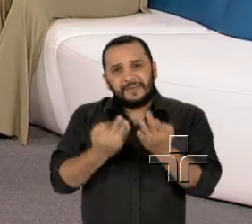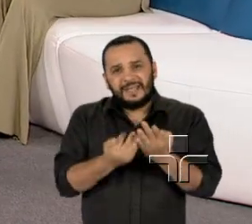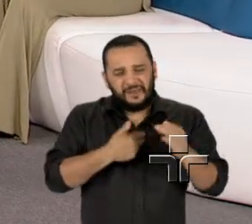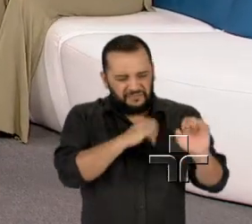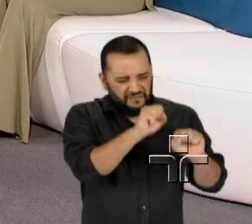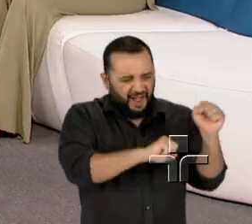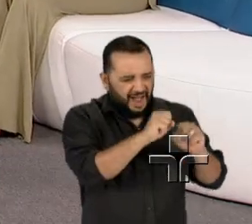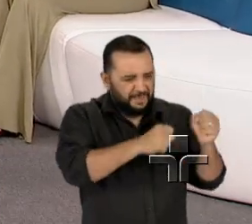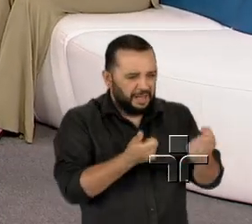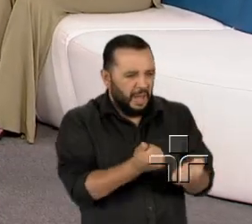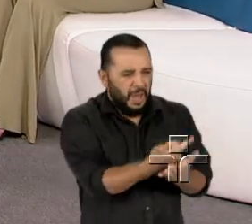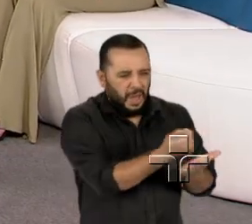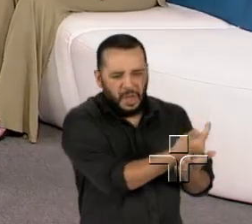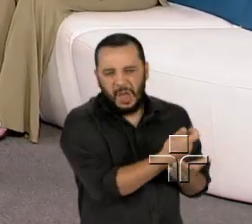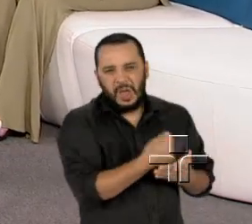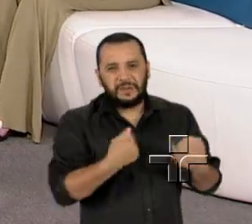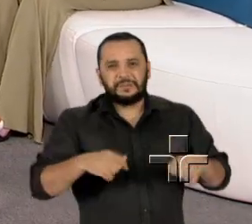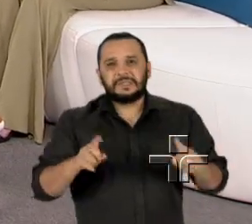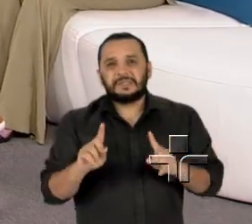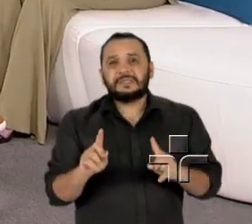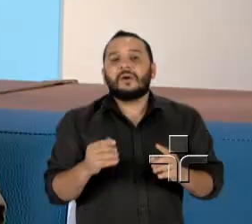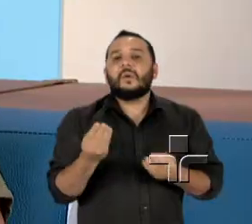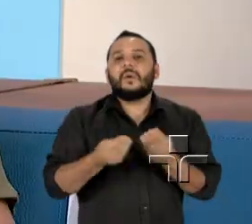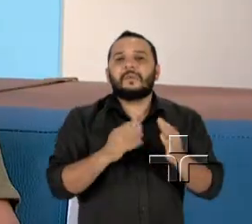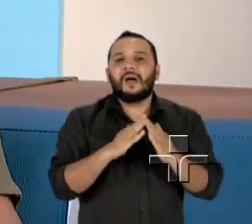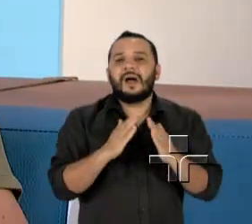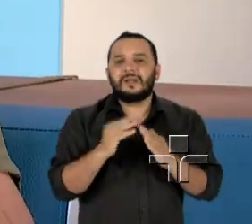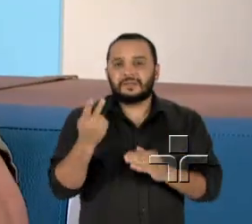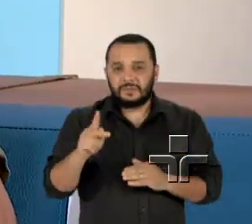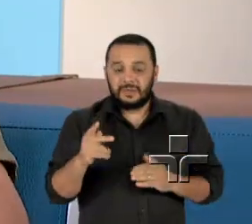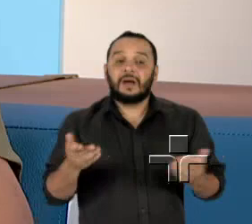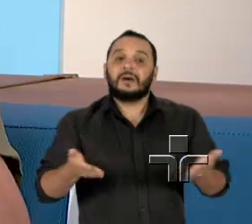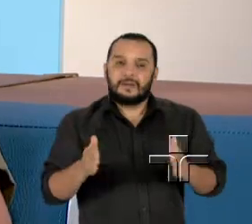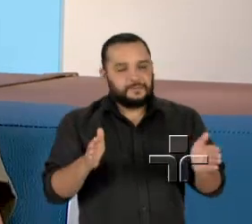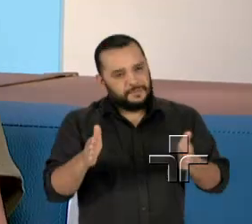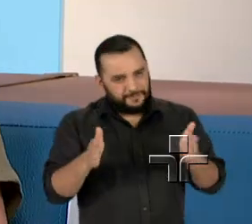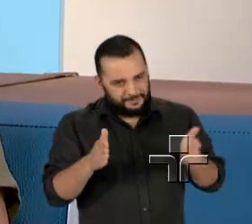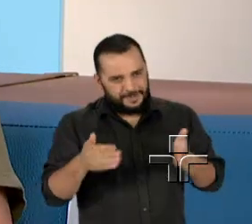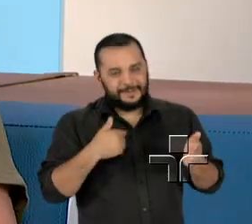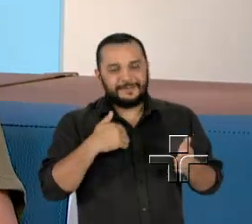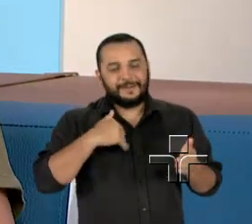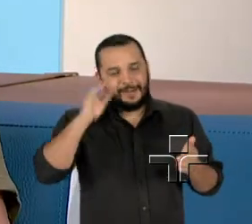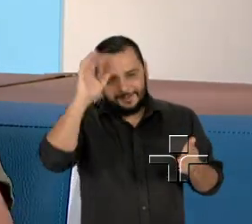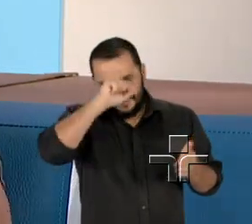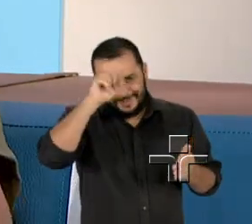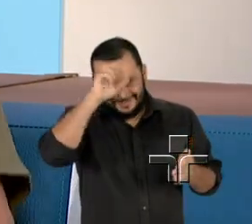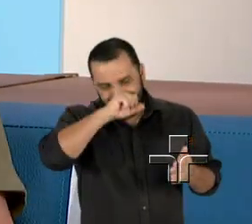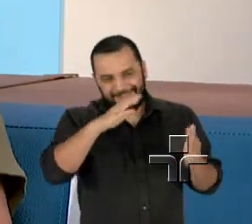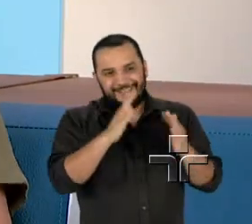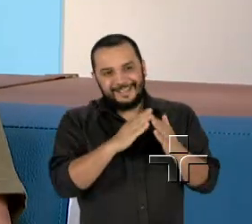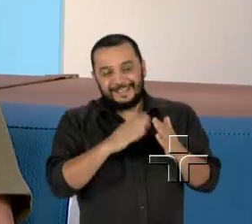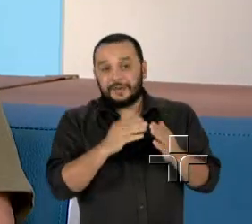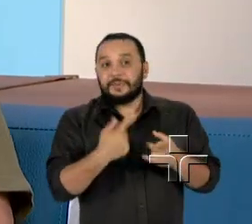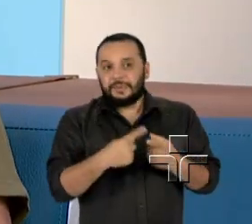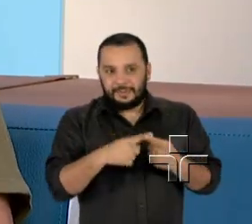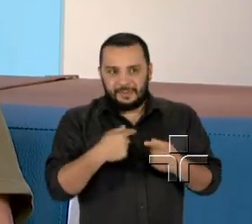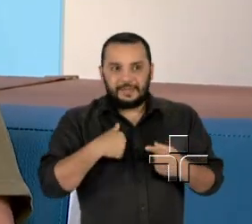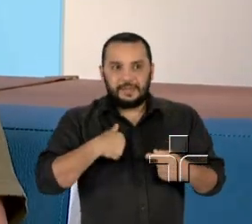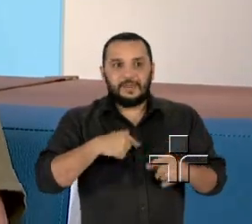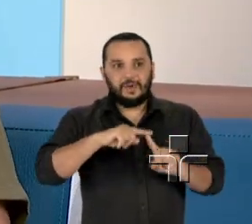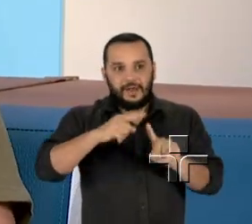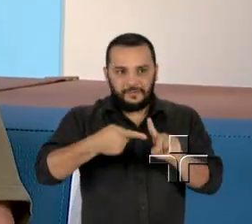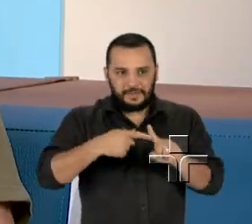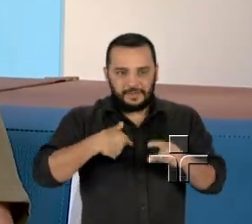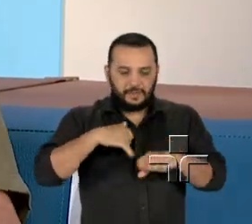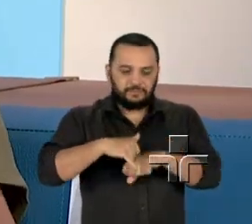na sua casa, Tony? Olha, agora a gente, no momento, a gente está passando por uma reeducação alimentar, porque eu ganhei muito peso na gestação, né?